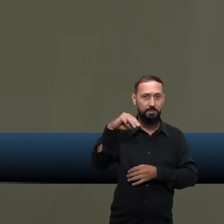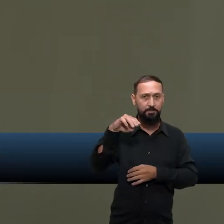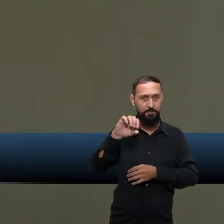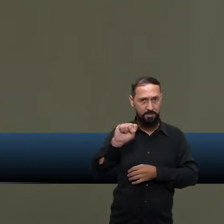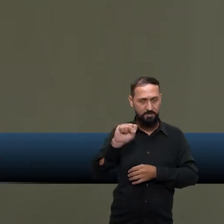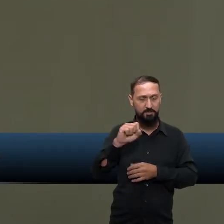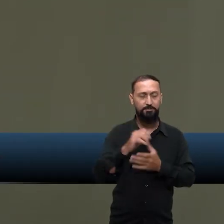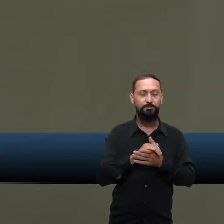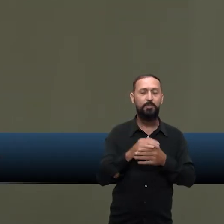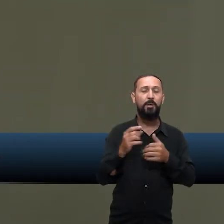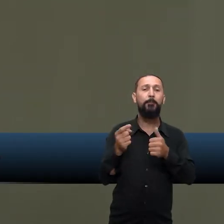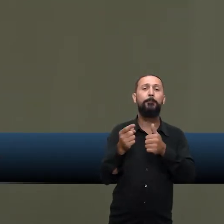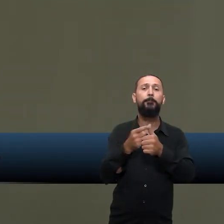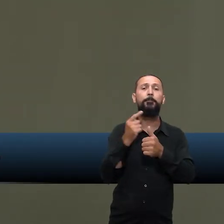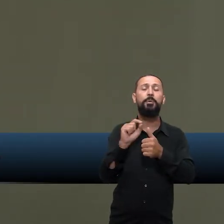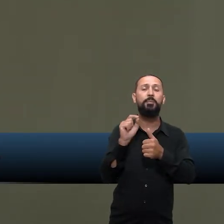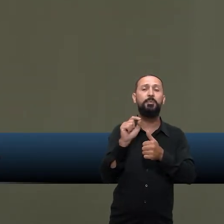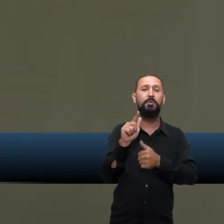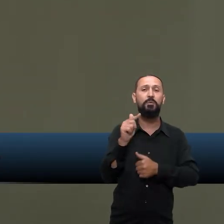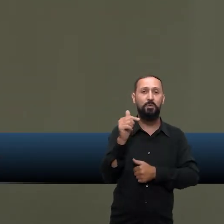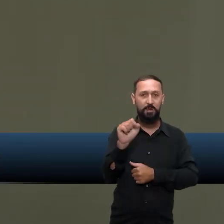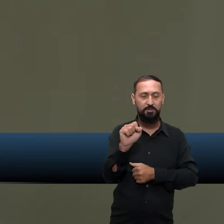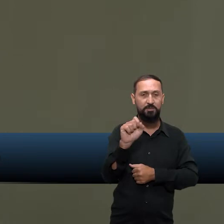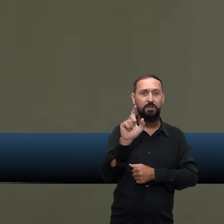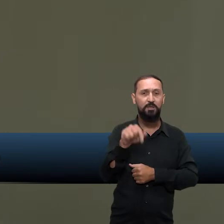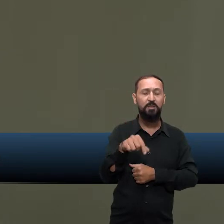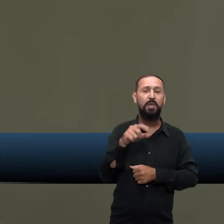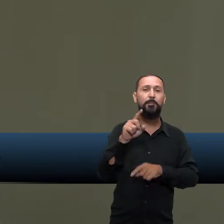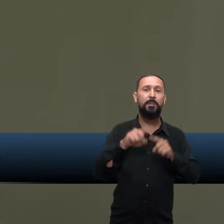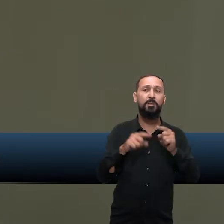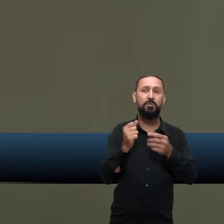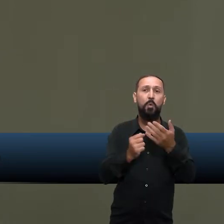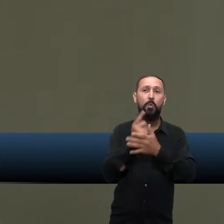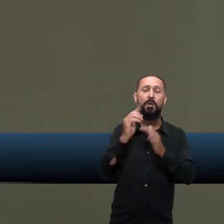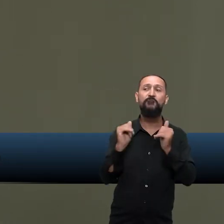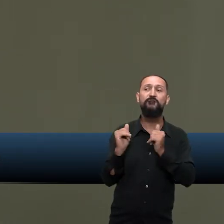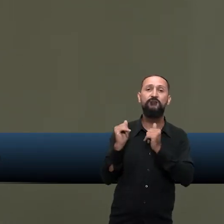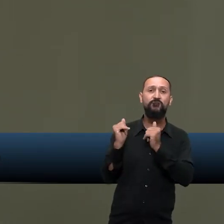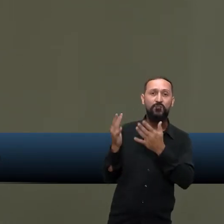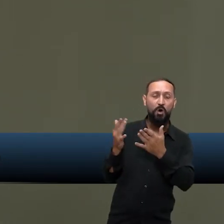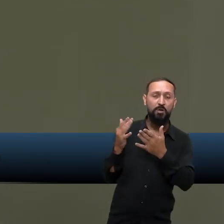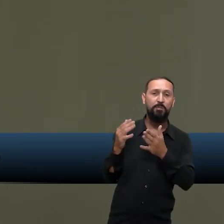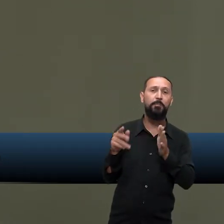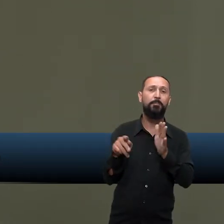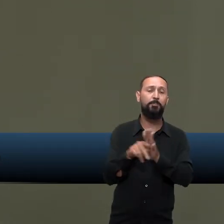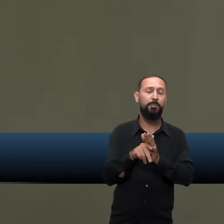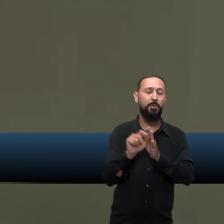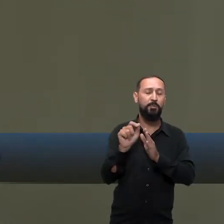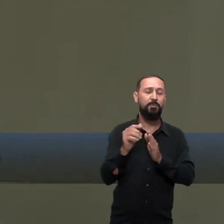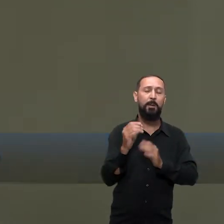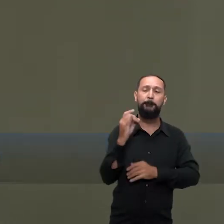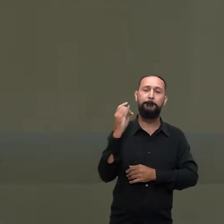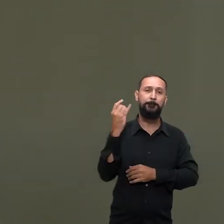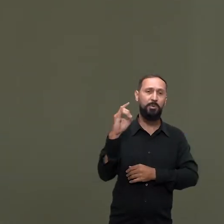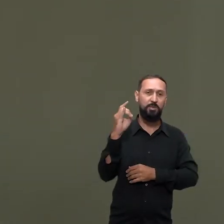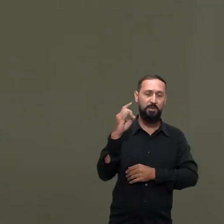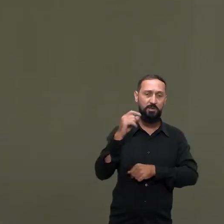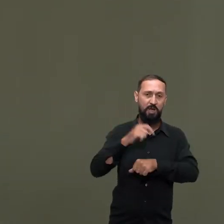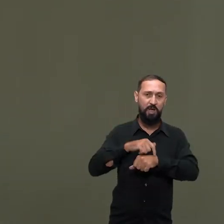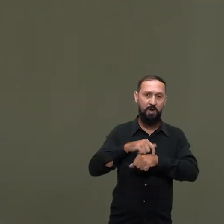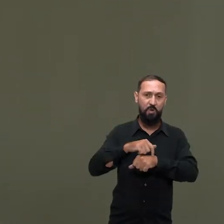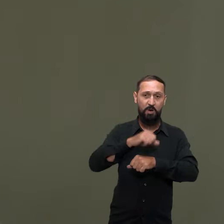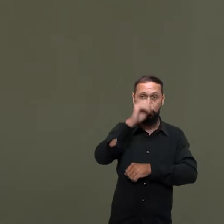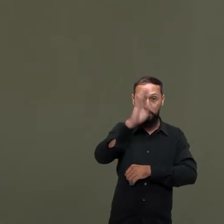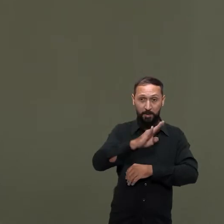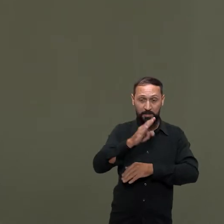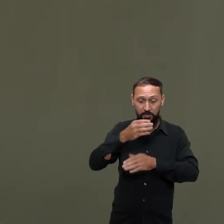ICMS. A primeira, no caso do gás, que é um produto importado, um produto natural importado da Bolívia, no momento que